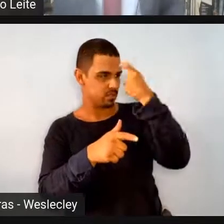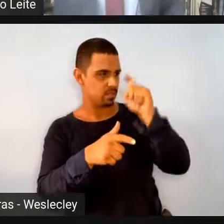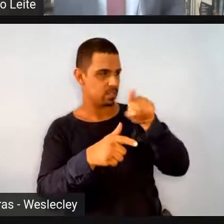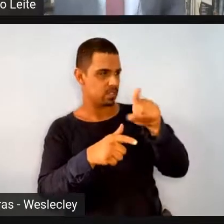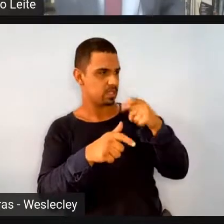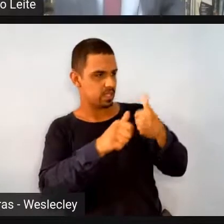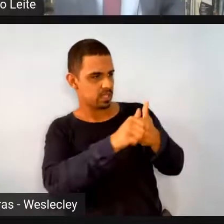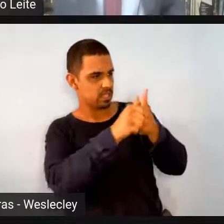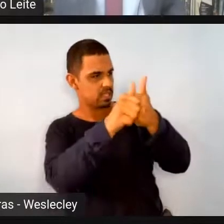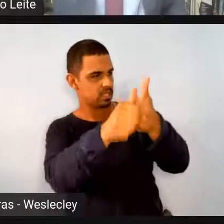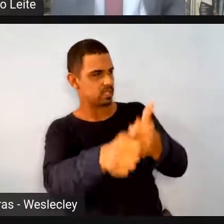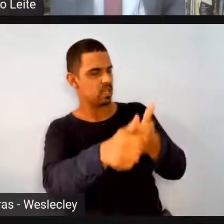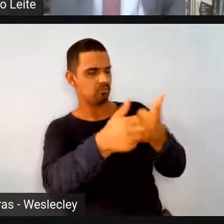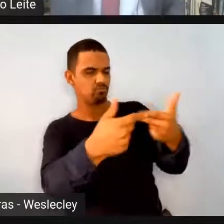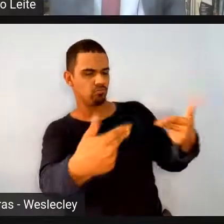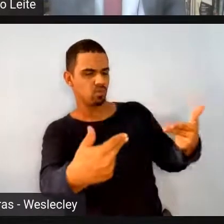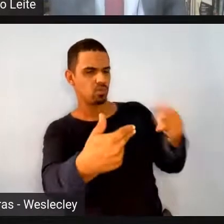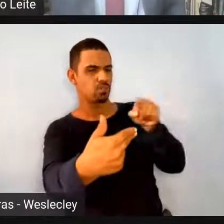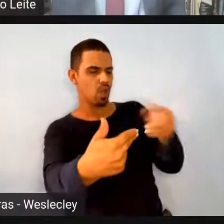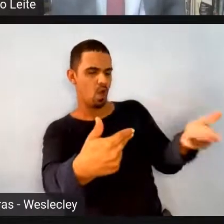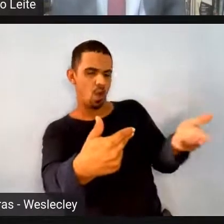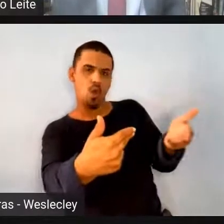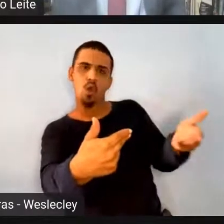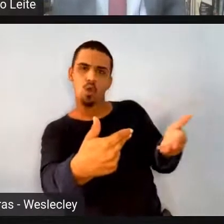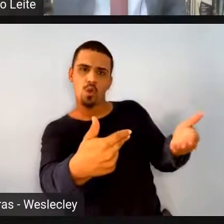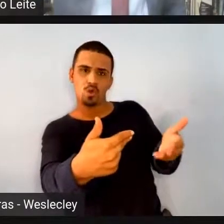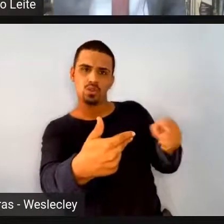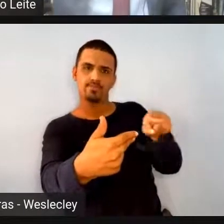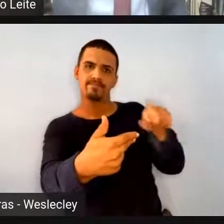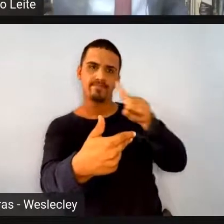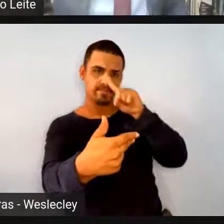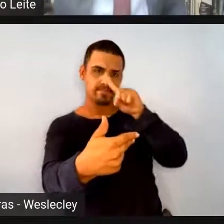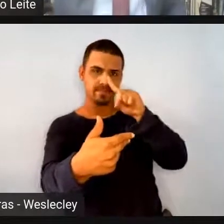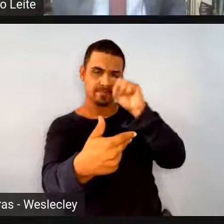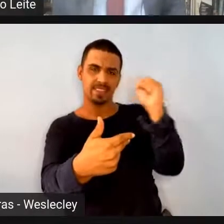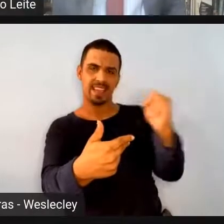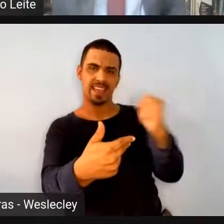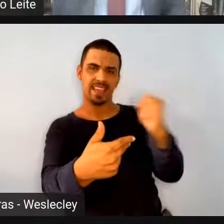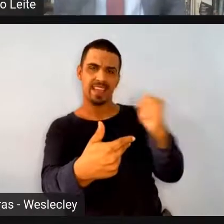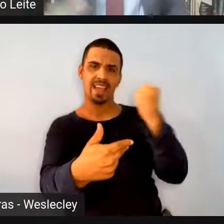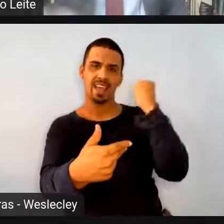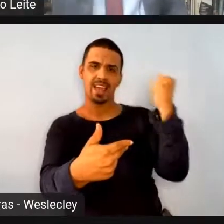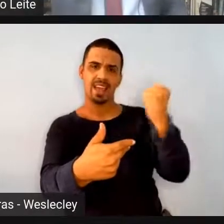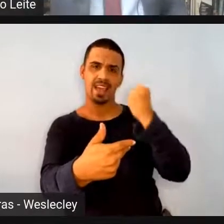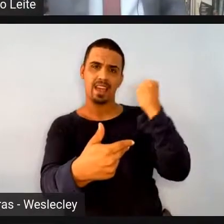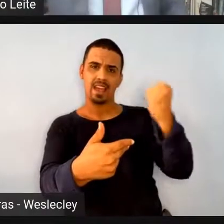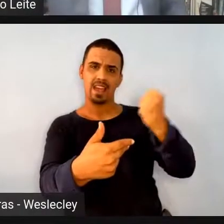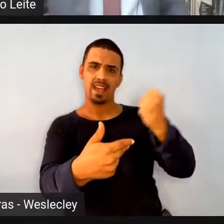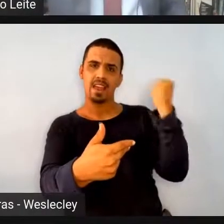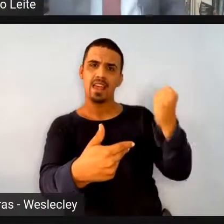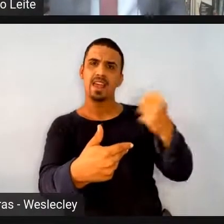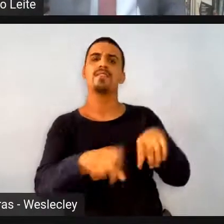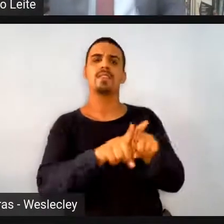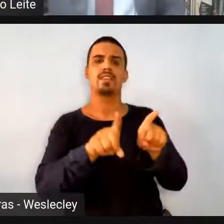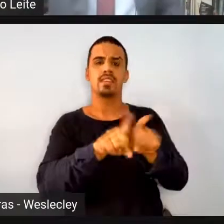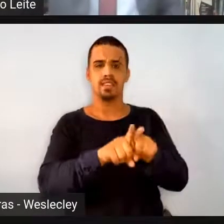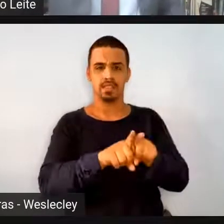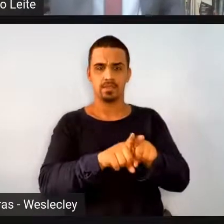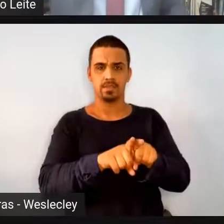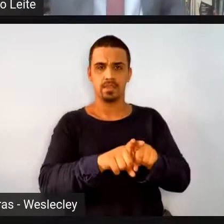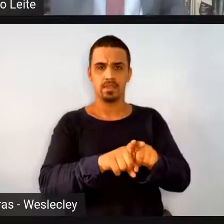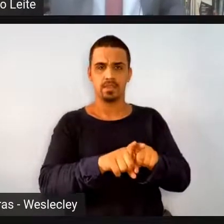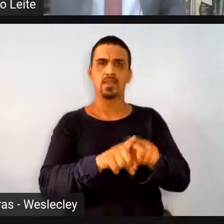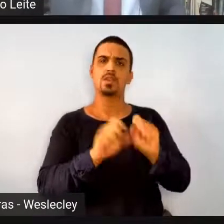algumas disfunções hoje, talvez até mais graves e de mais difícil percepção, né, que podem estar,